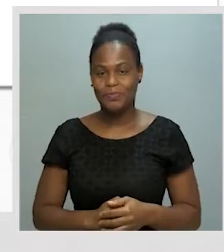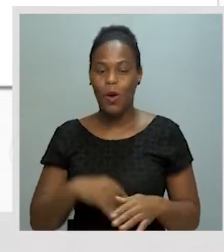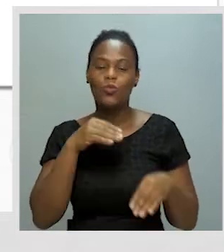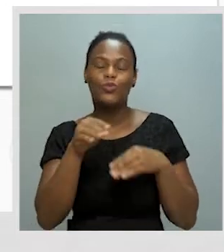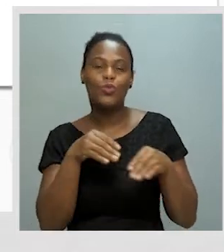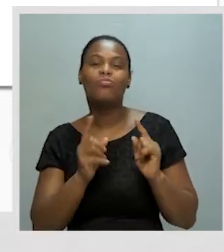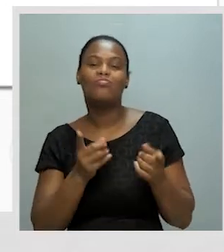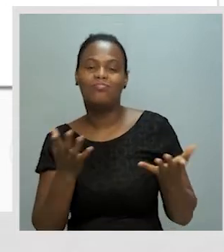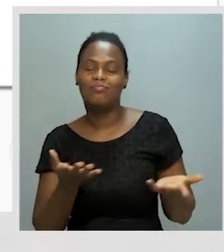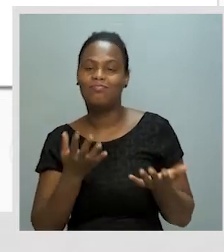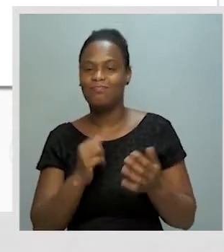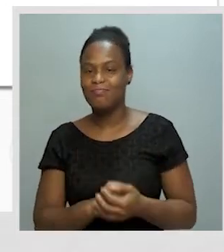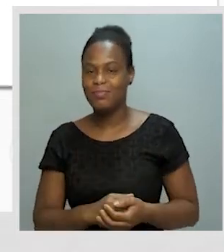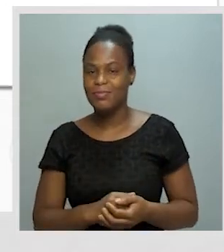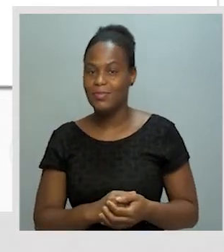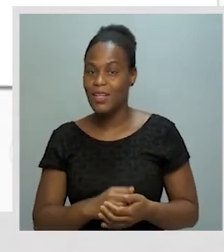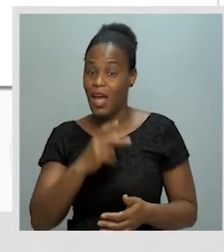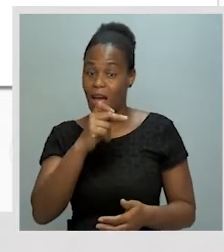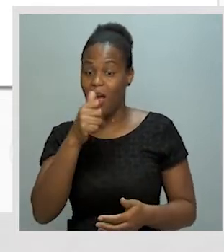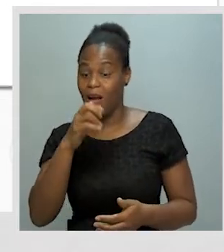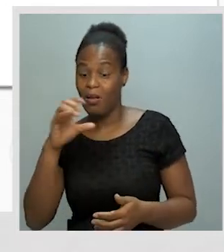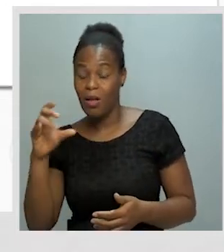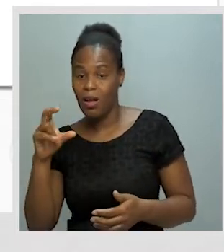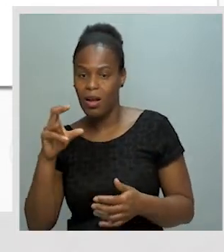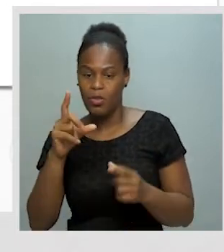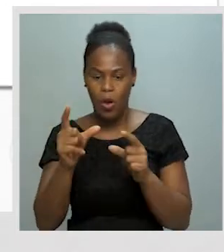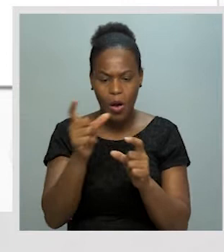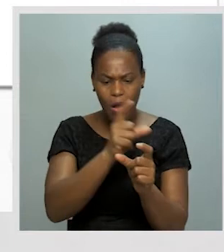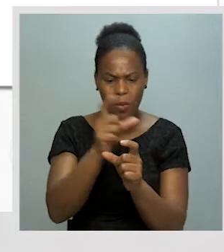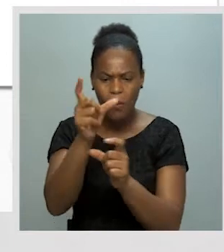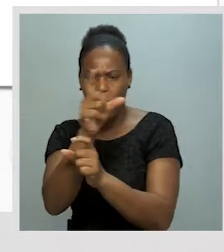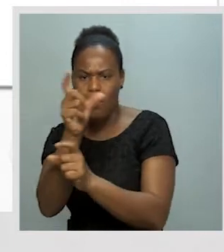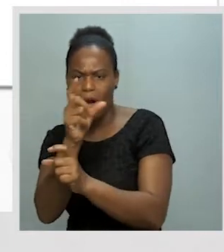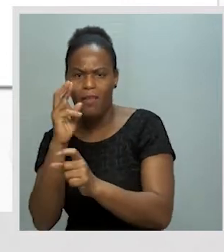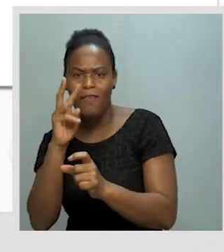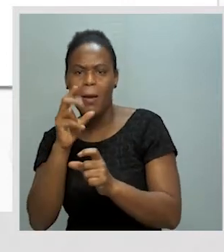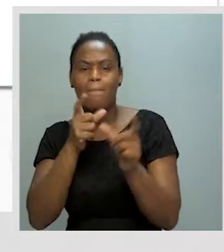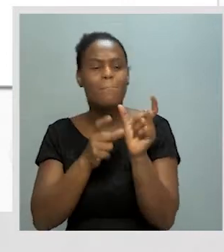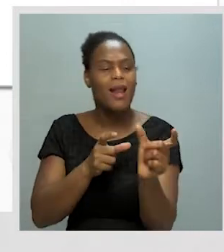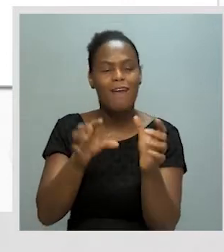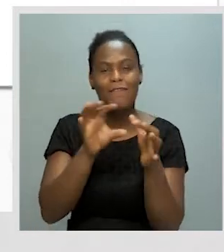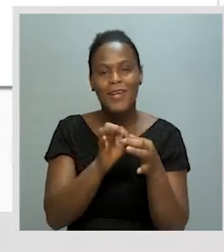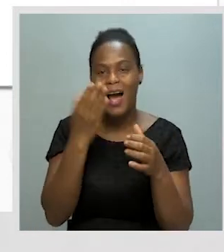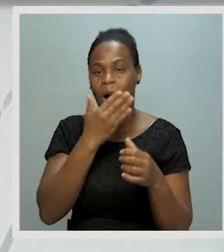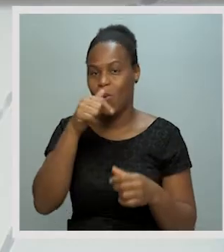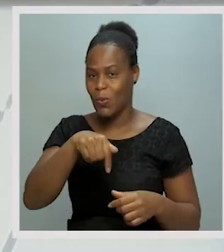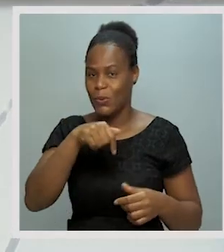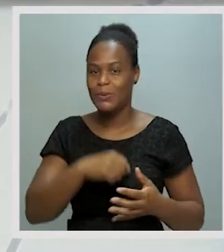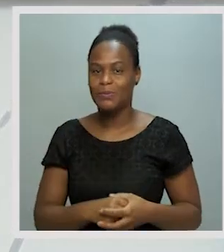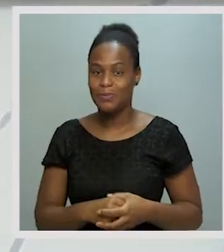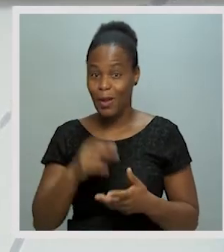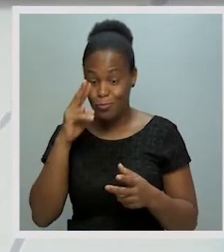é: coloca as letras em ordem e descobre as palavras relacionadas com a aula de hoje.